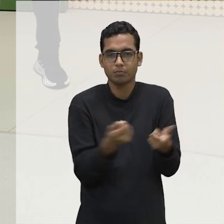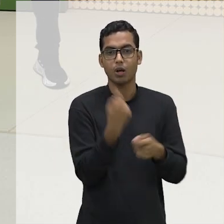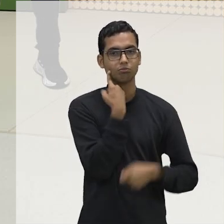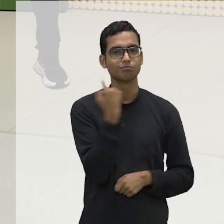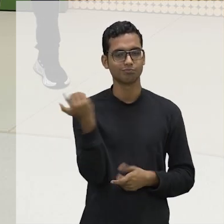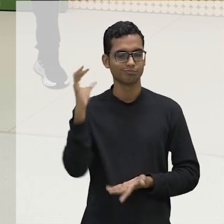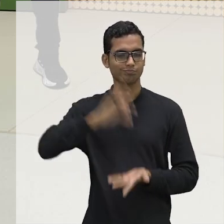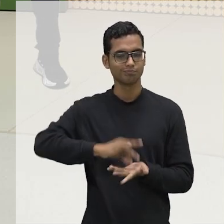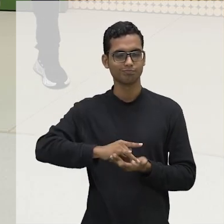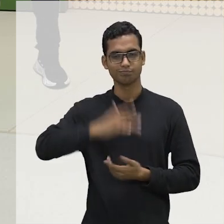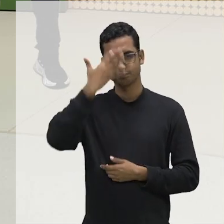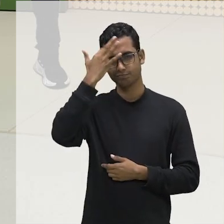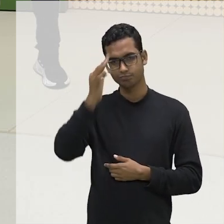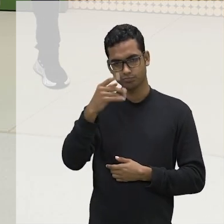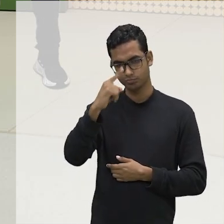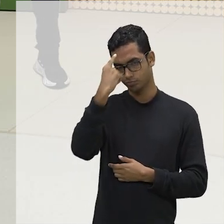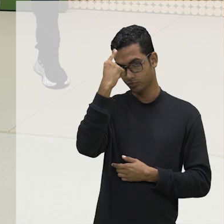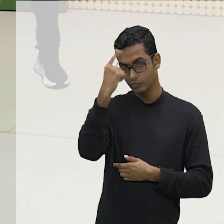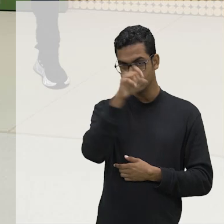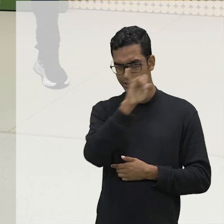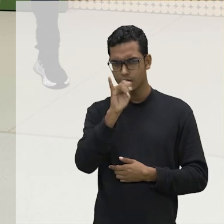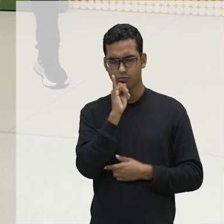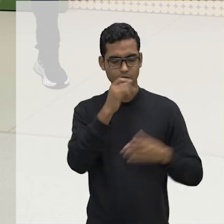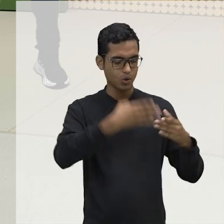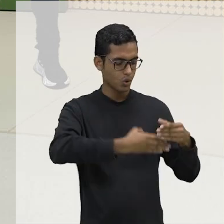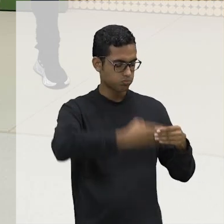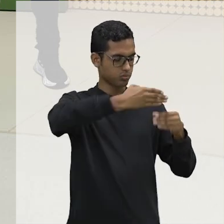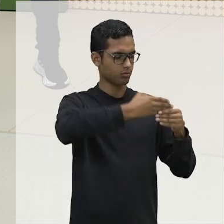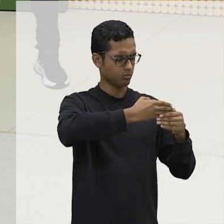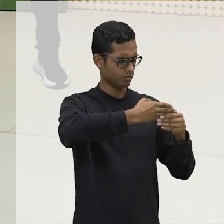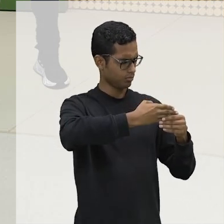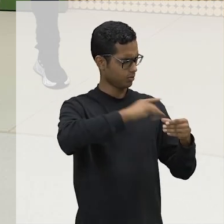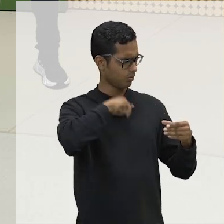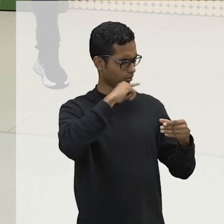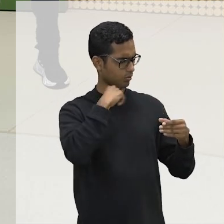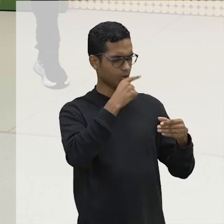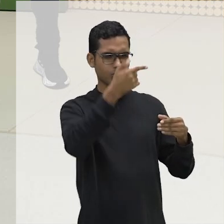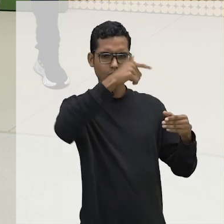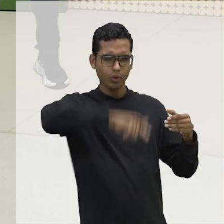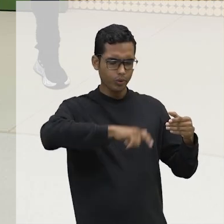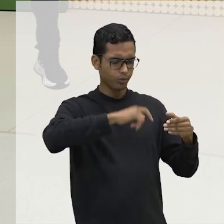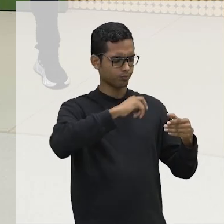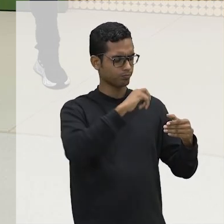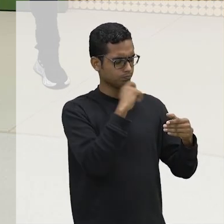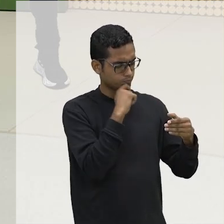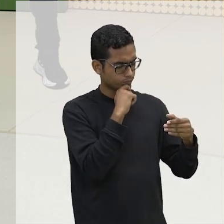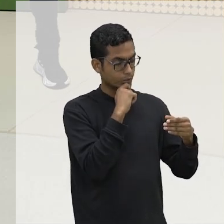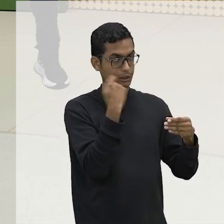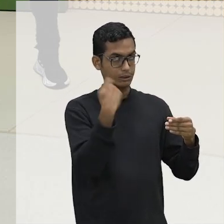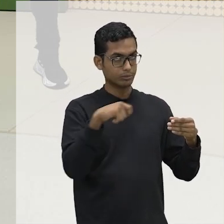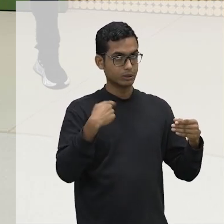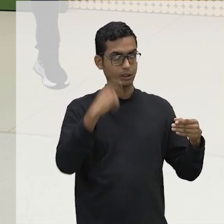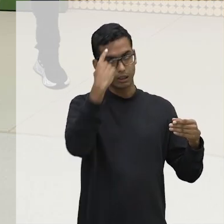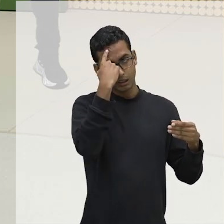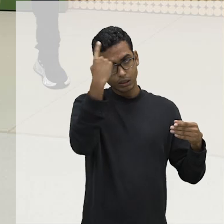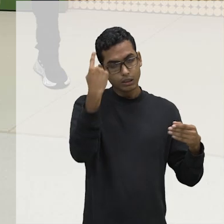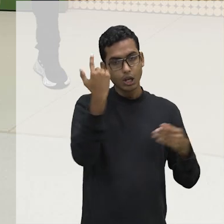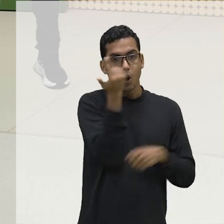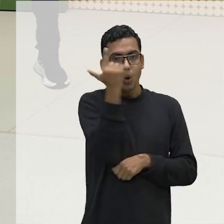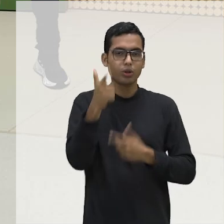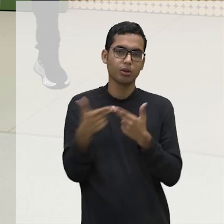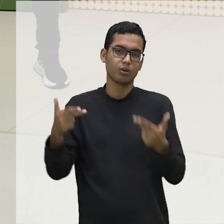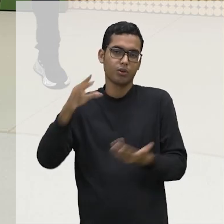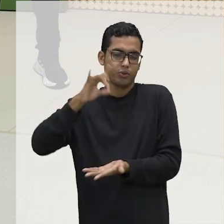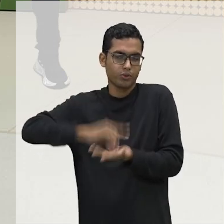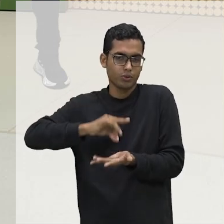pão não tostar, aí você vai ter que fazer novamente o quê? Uma nova hipótese. Claro que a gente deu